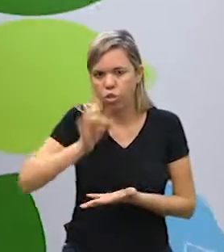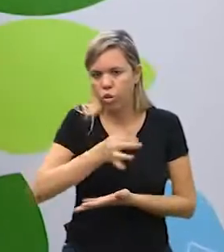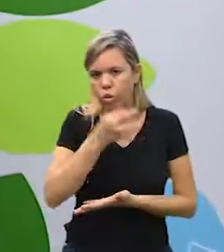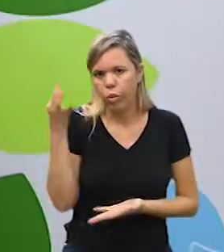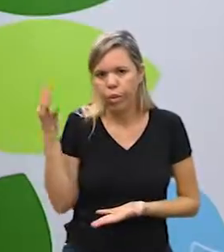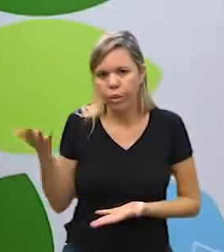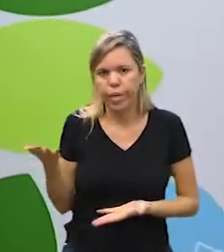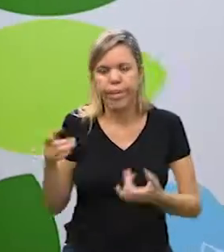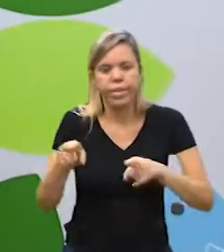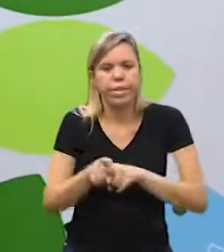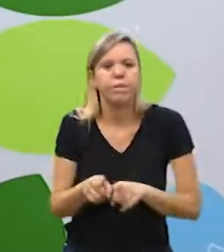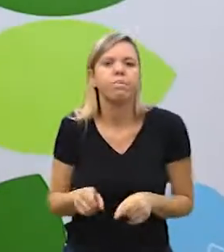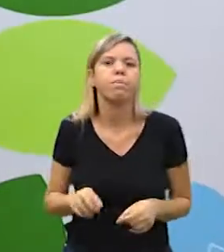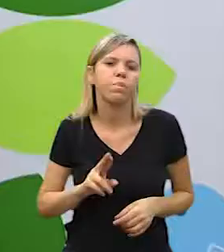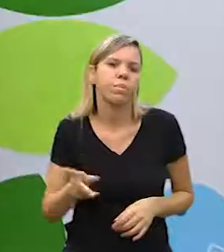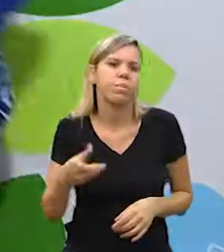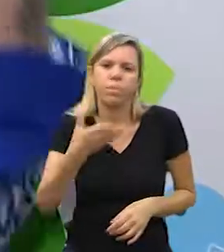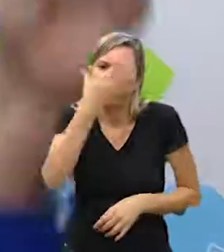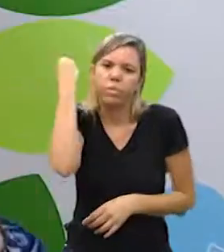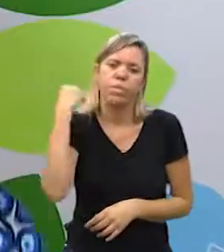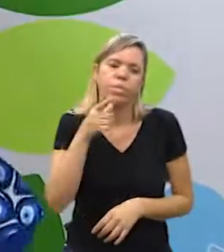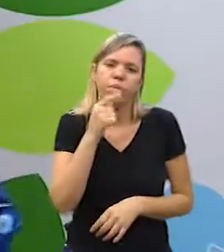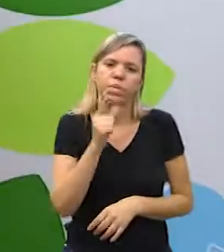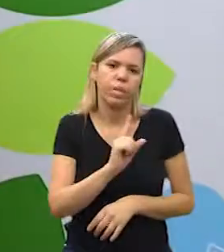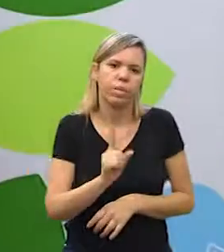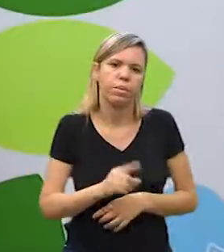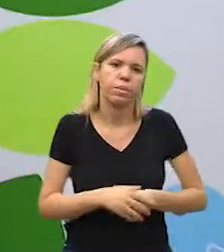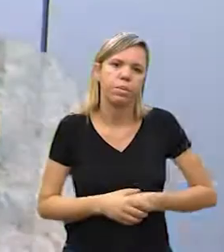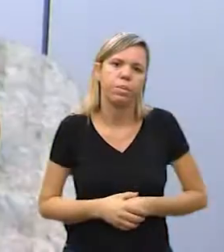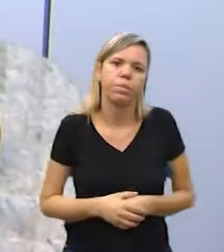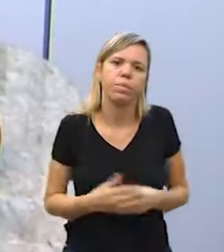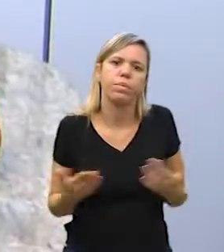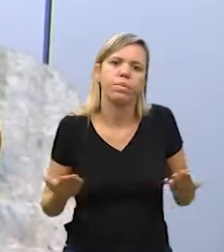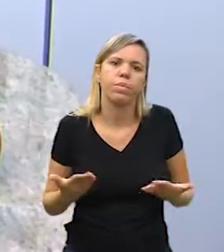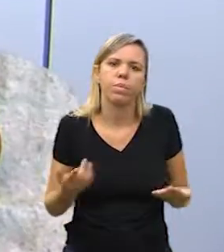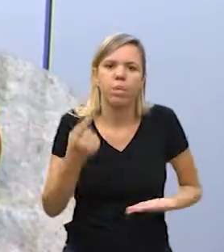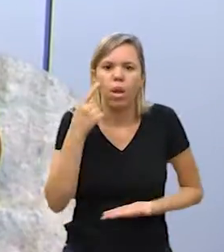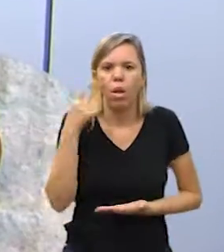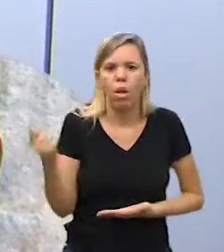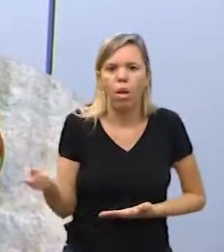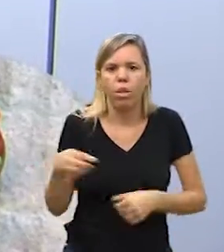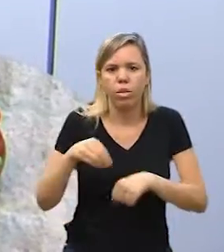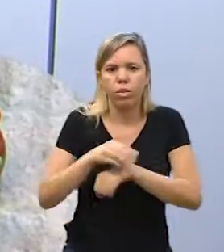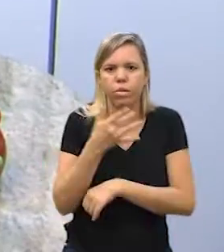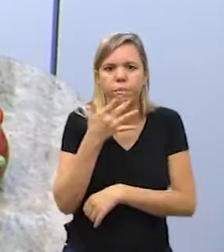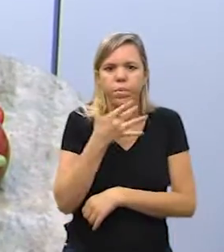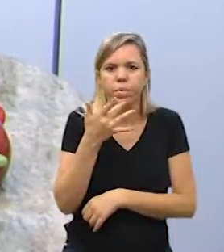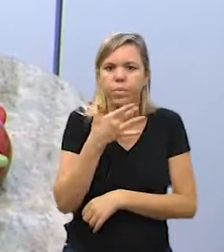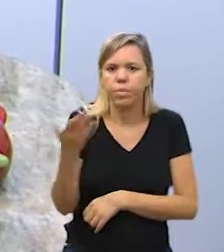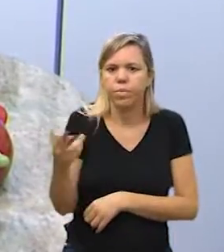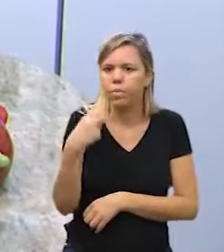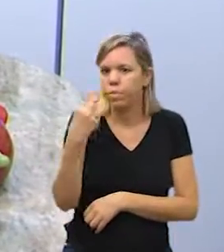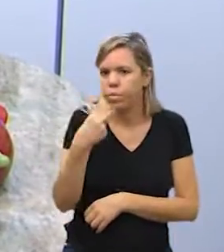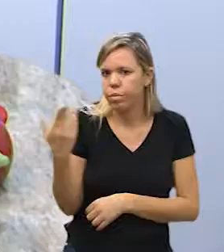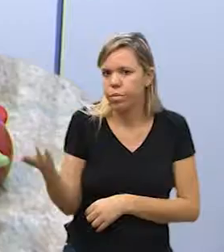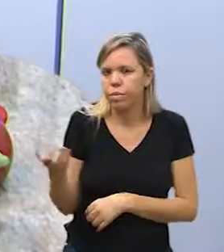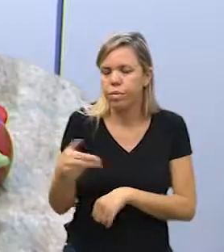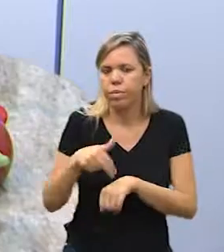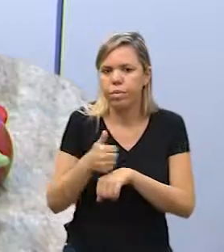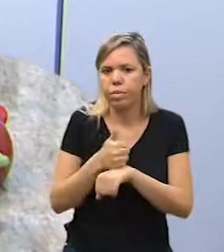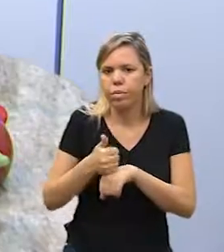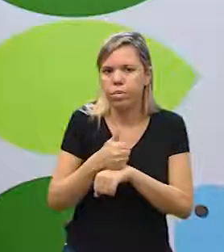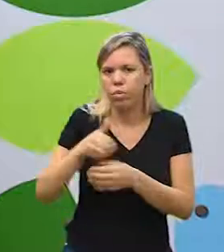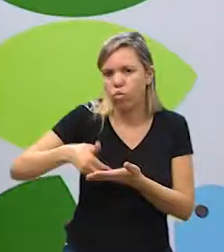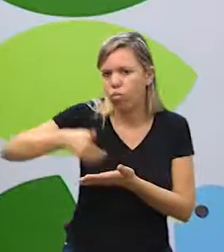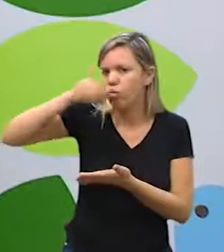são excelentes também, mas não é para esquecer a água, tá? E agora, olha só que dica gostosa da nutricionista: